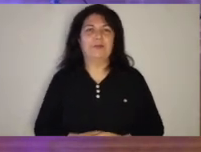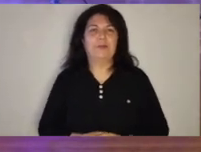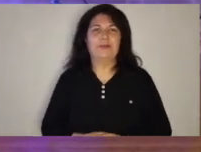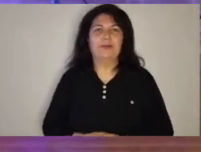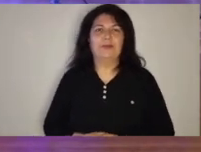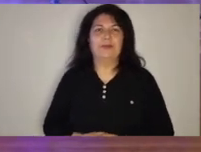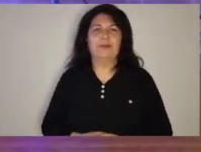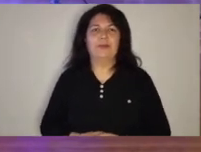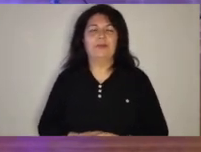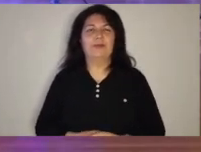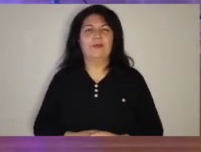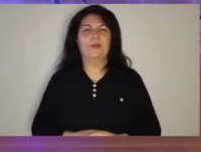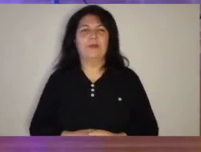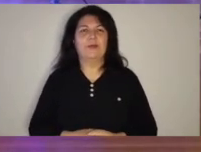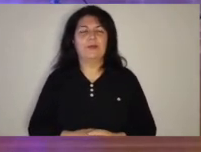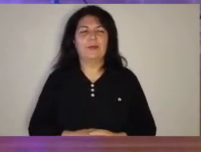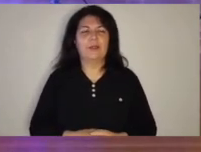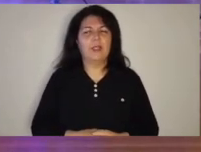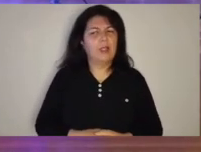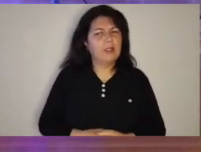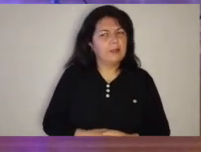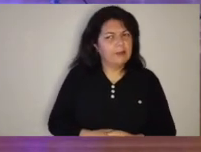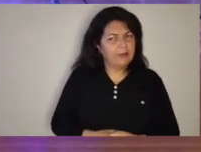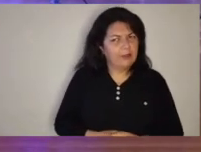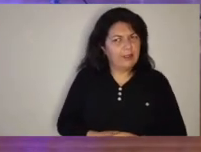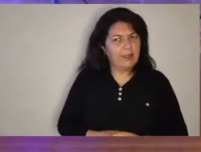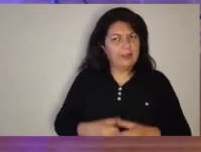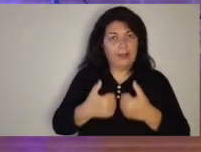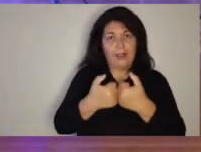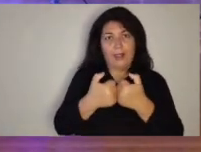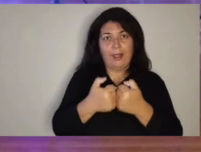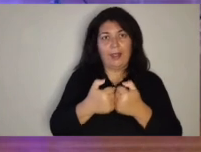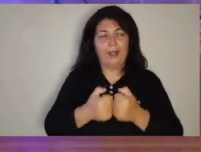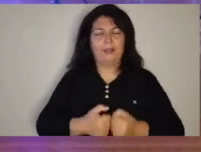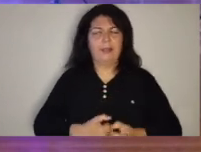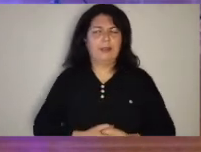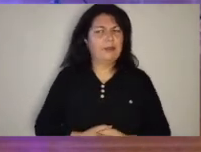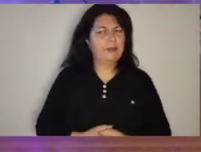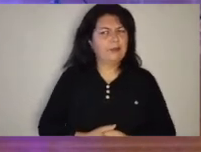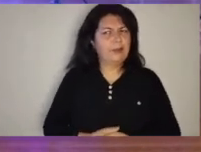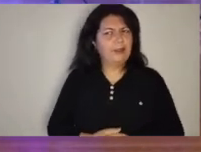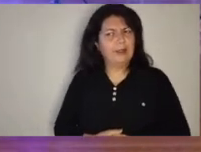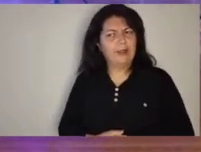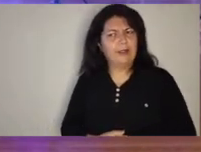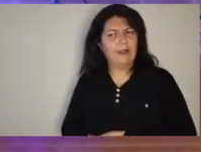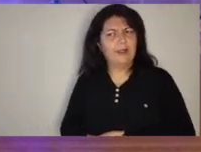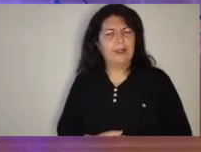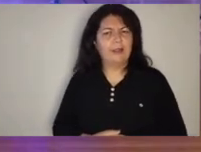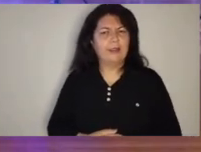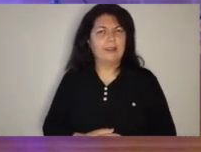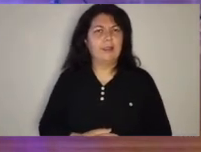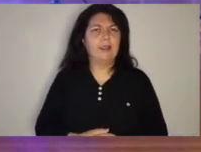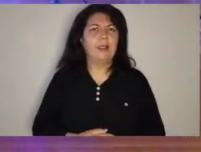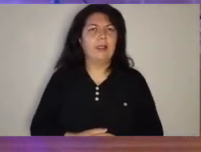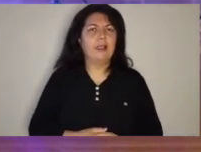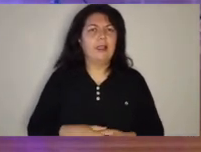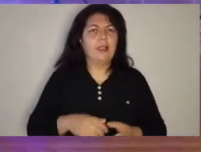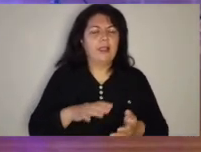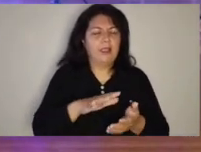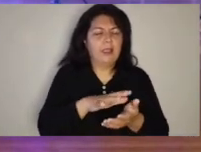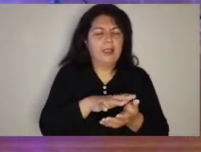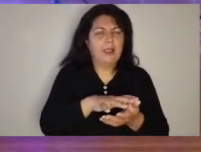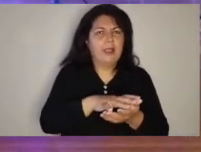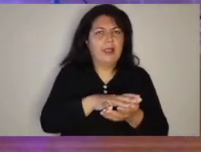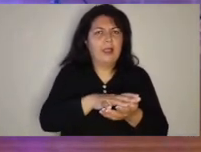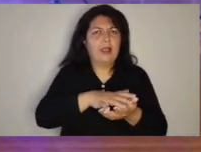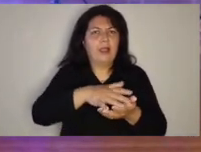e os Caçadores da Arca Perdida? Então, que o povo, por que Steven Spielberg, eu acho que foi ele,